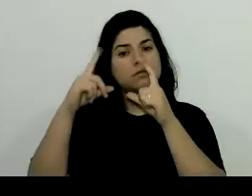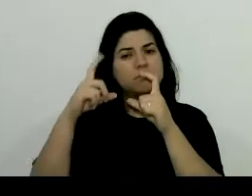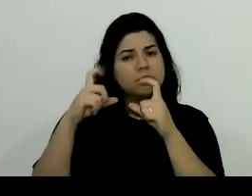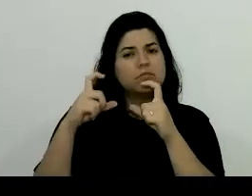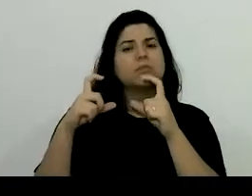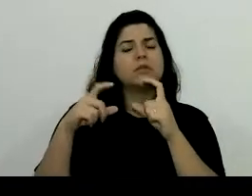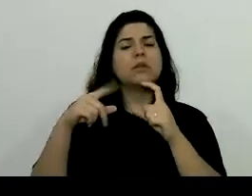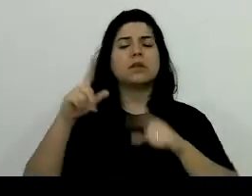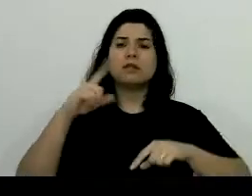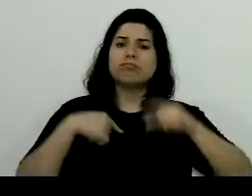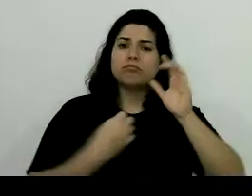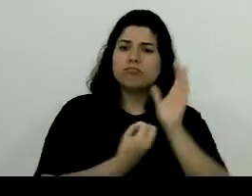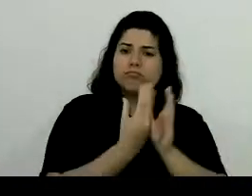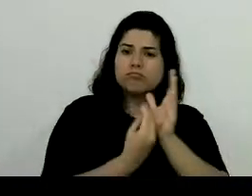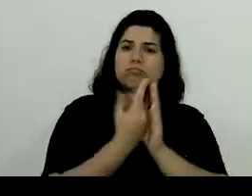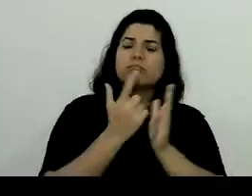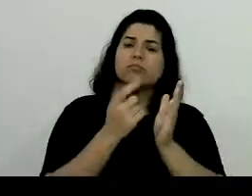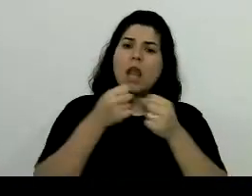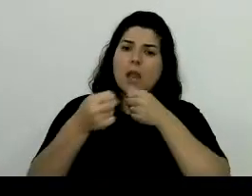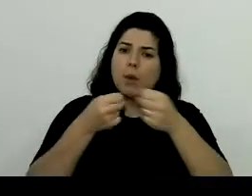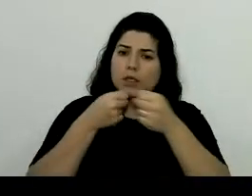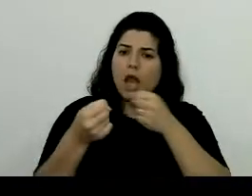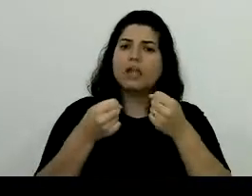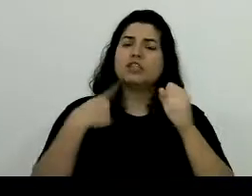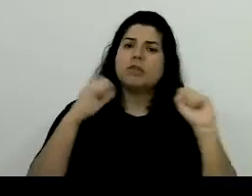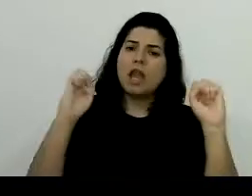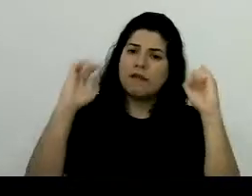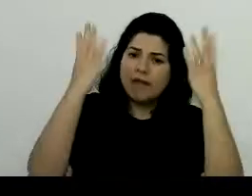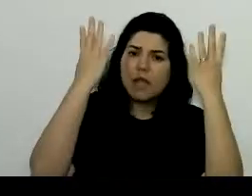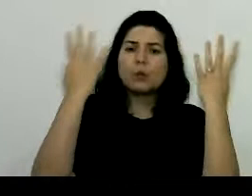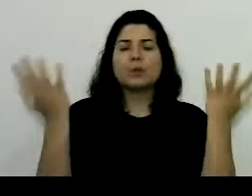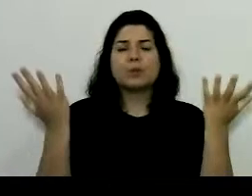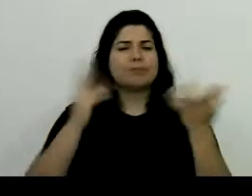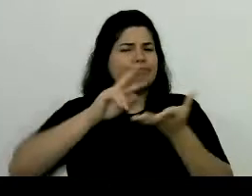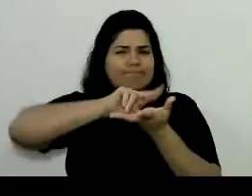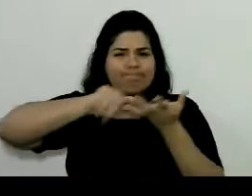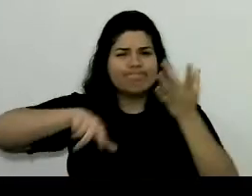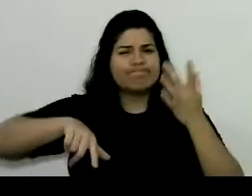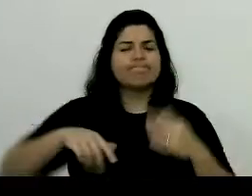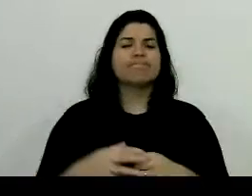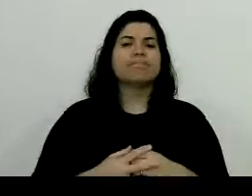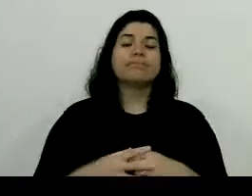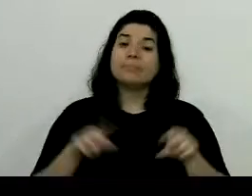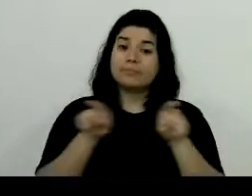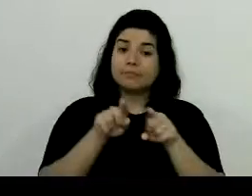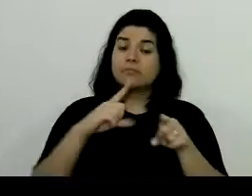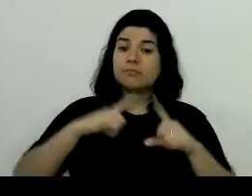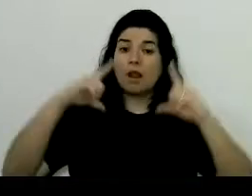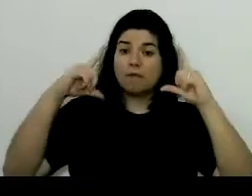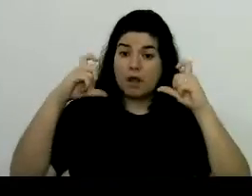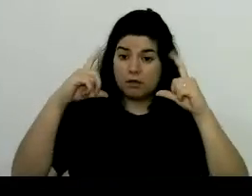produzidas na reportagem institucional, né, de eventos, cobertura de eventos, etc. E tem fotografias